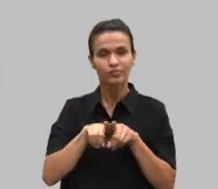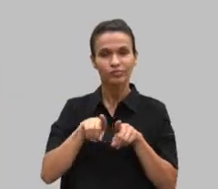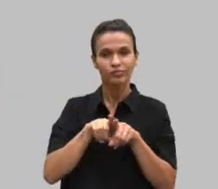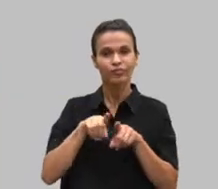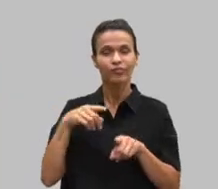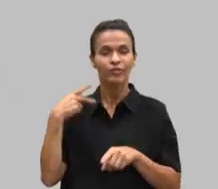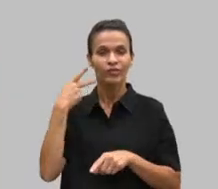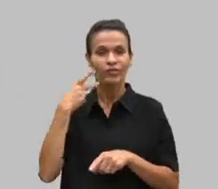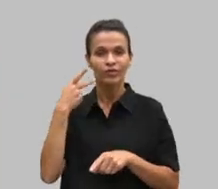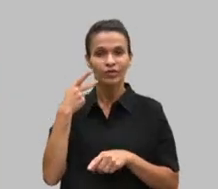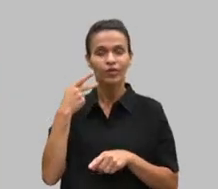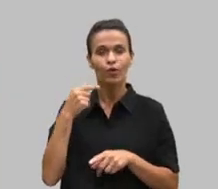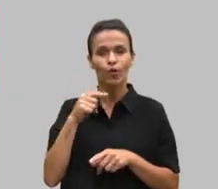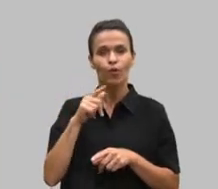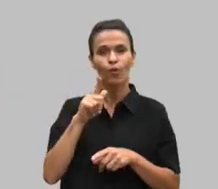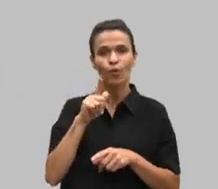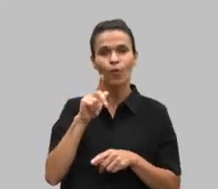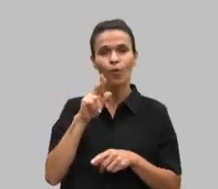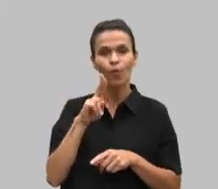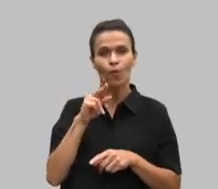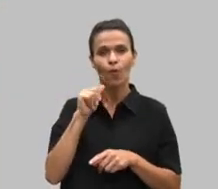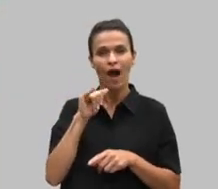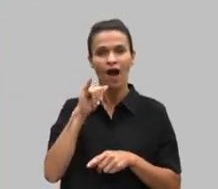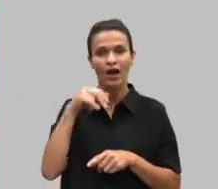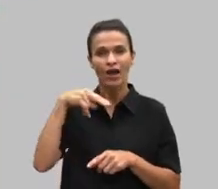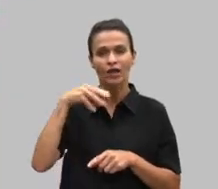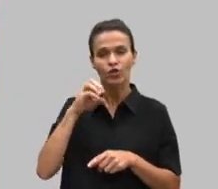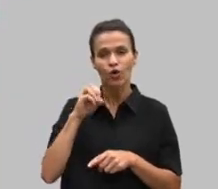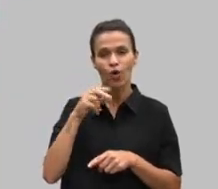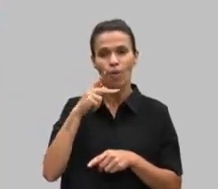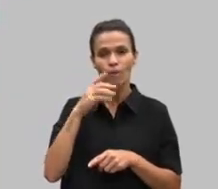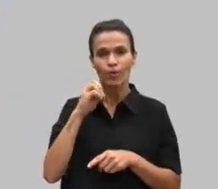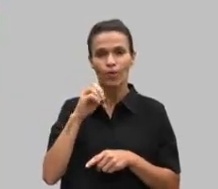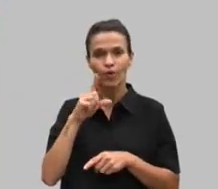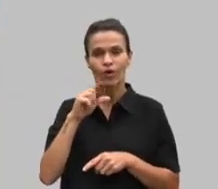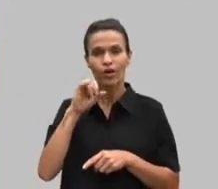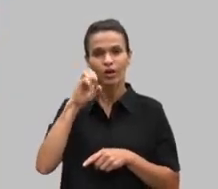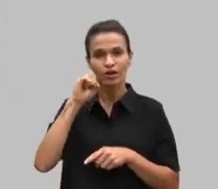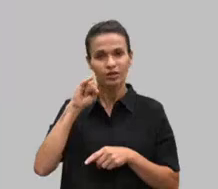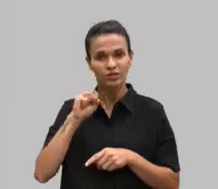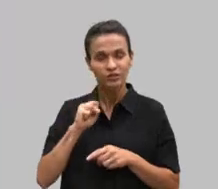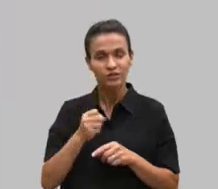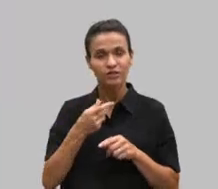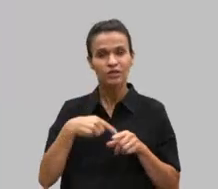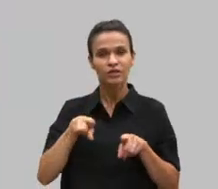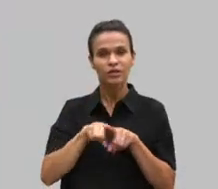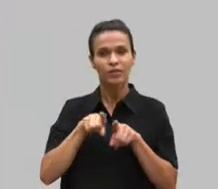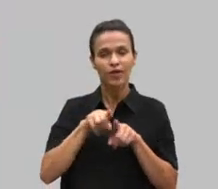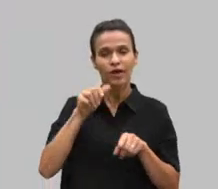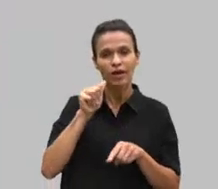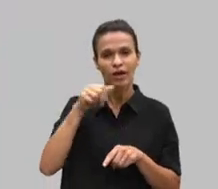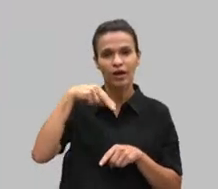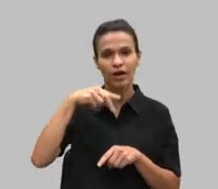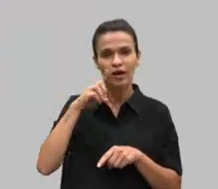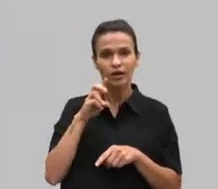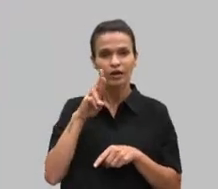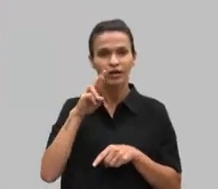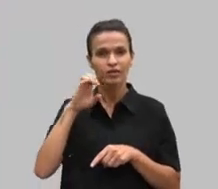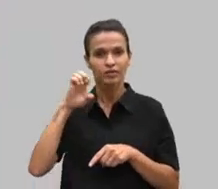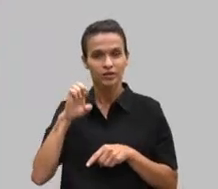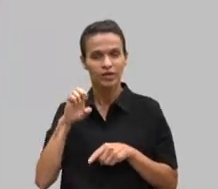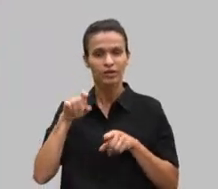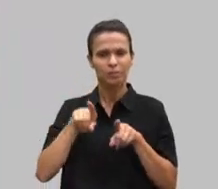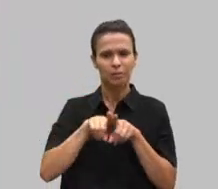guaraná guaranópolis cumprimento também André Leonel de Souza Vilela de Alpinópolis Daniel Araújo